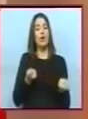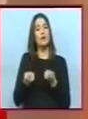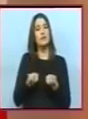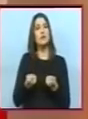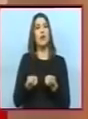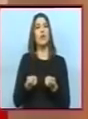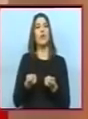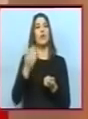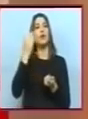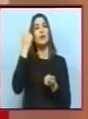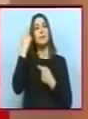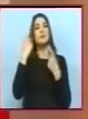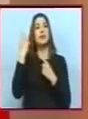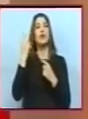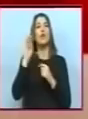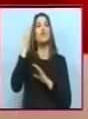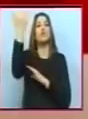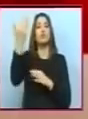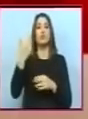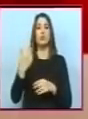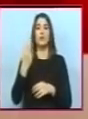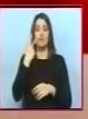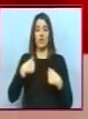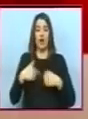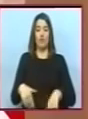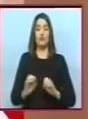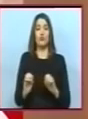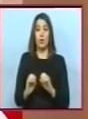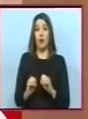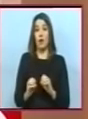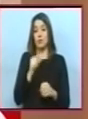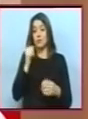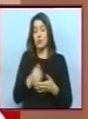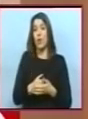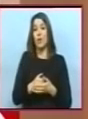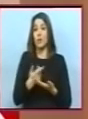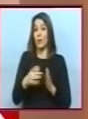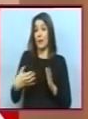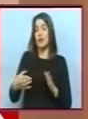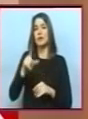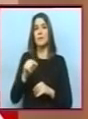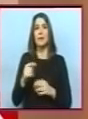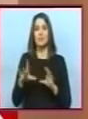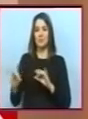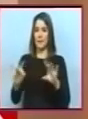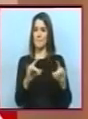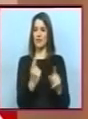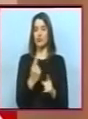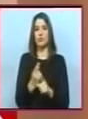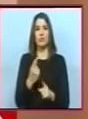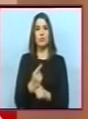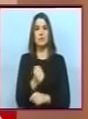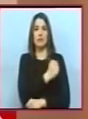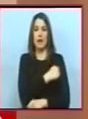em que nós não estamos já cá, não é? Isso complica ainda mais. E depois, no fundo, é mexer no património. E mexer no